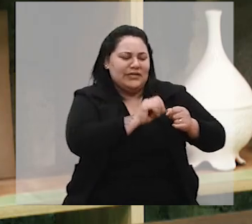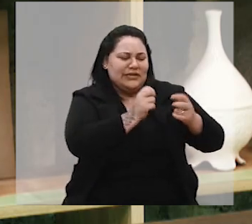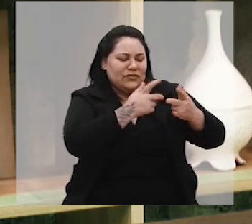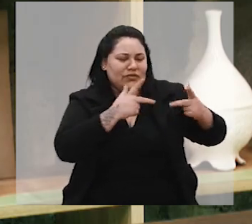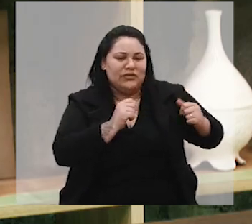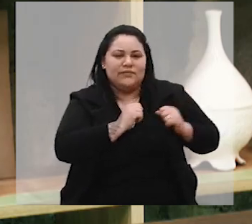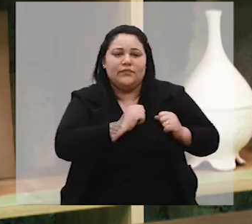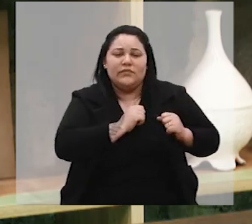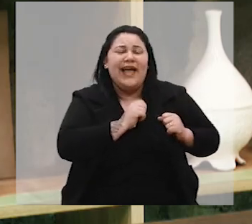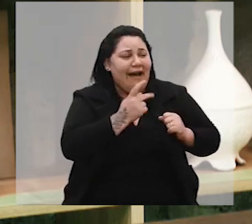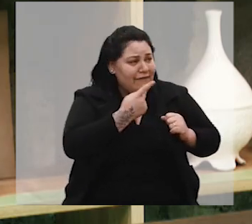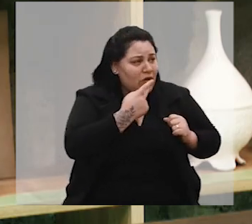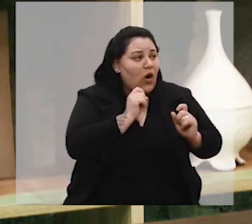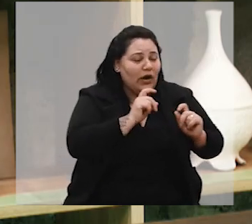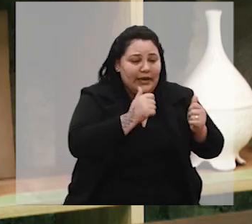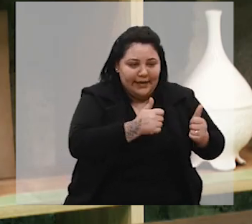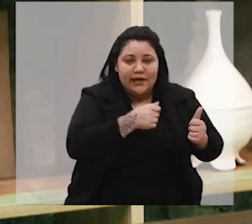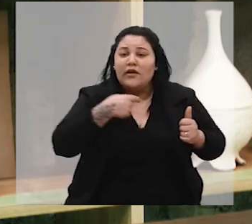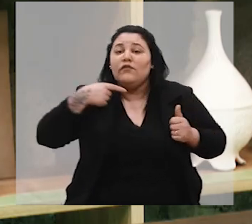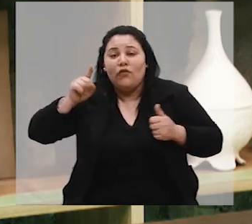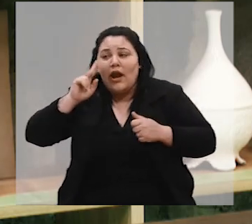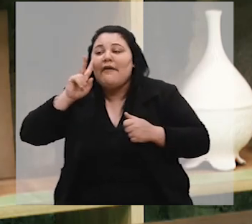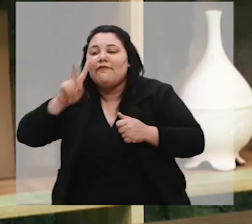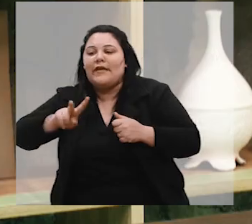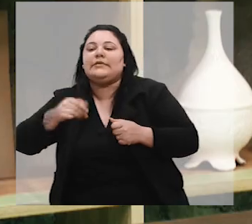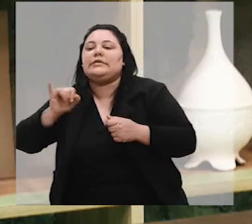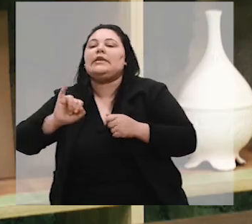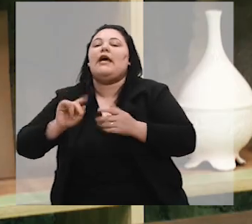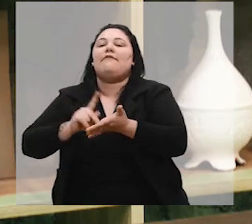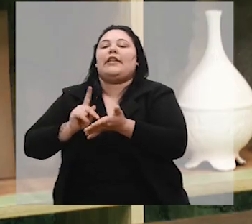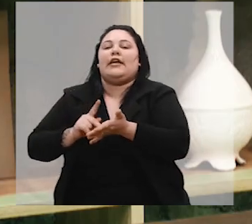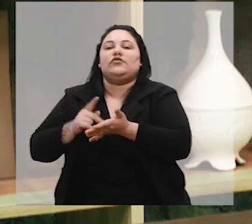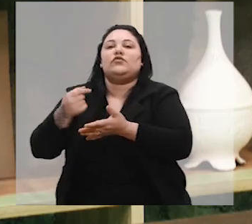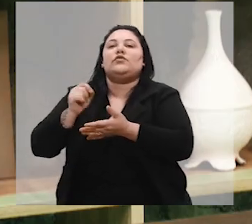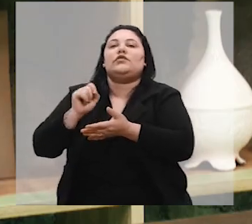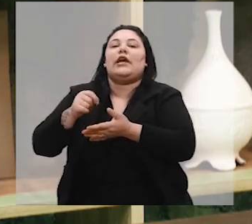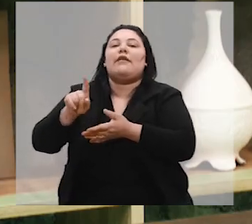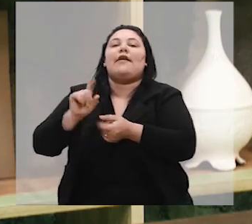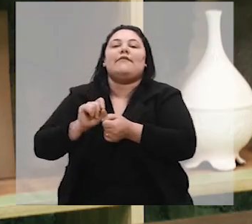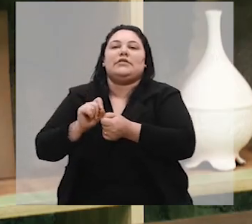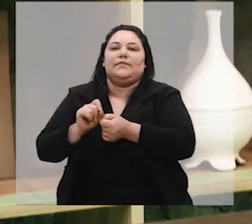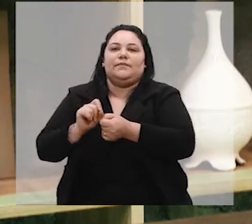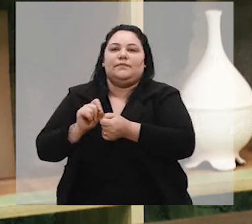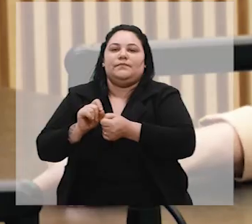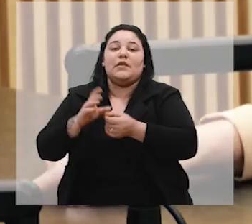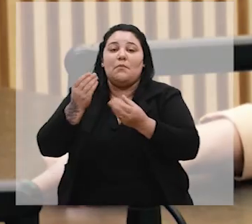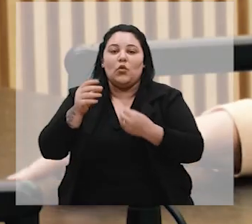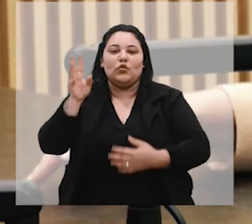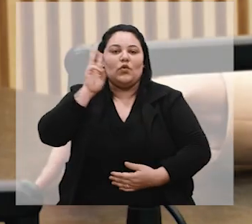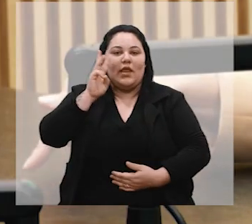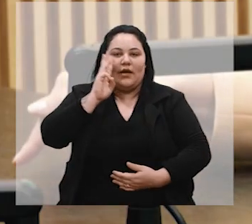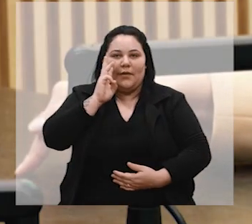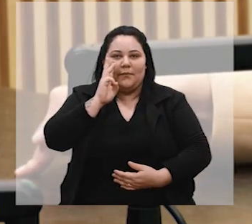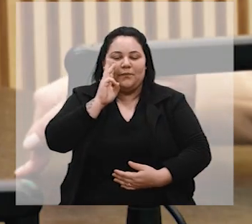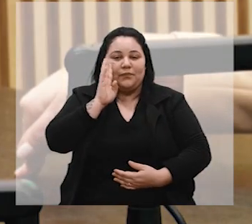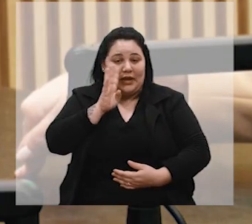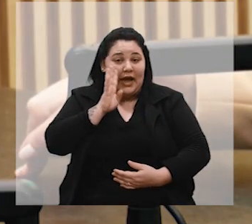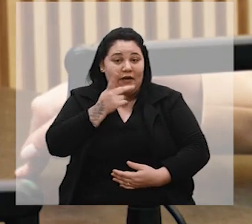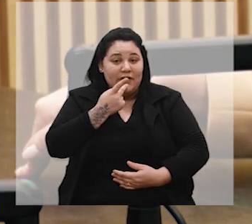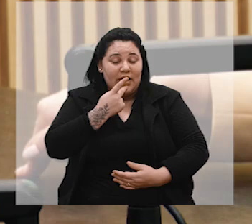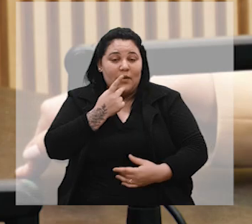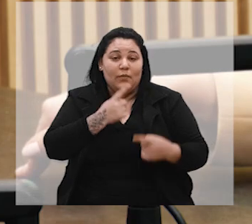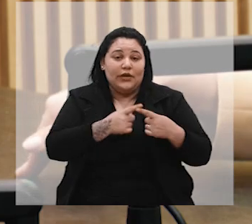isso, mas se ela falou mesmo, vamos lá ver no plano de governo. Será que isso aí tá aqui mesmo que ela vai fazer? Isso é muito legal falar, porque tanto o Tribunal